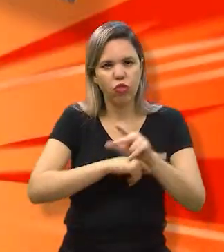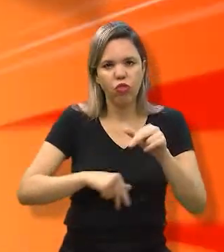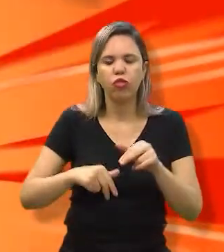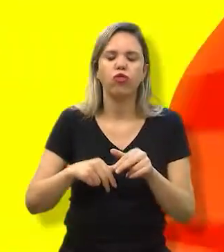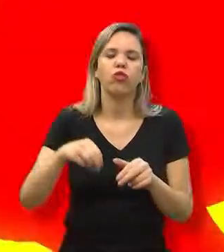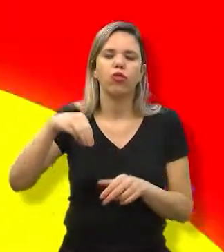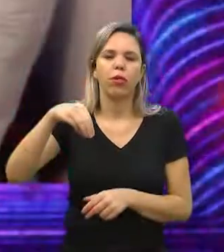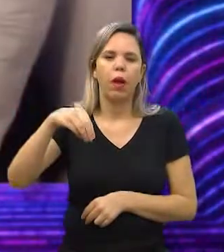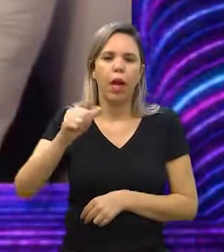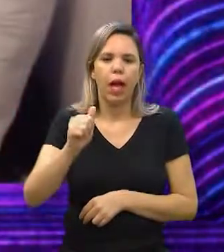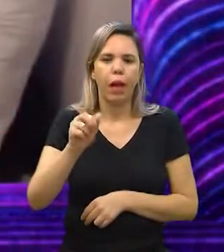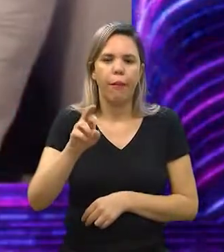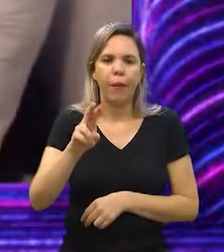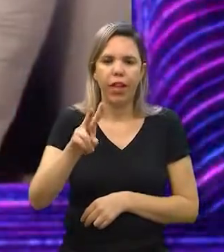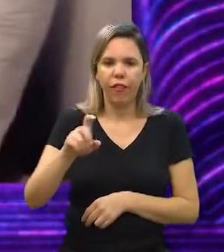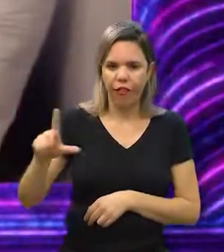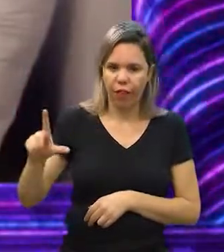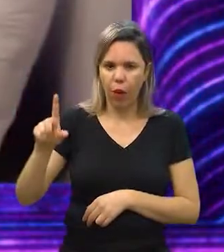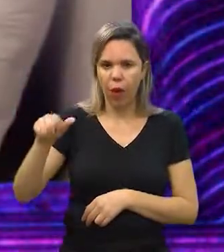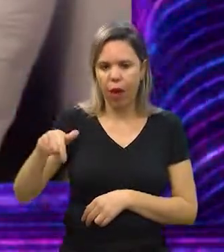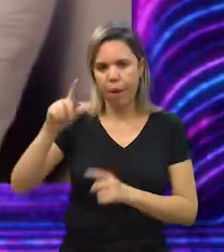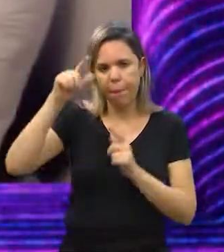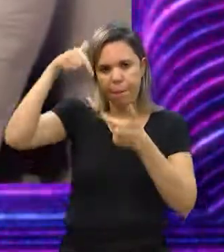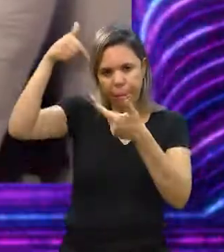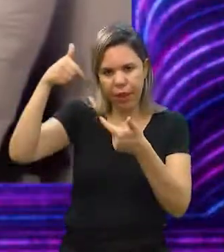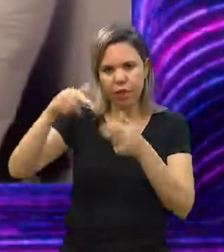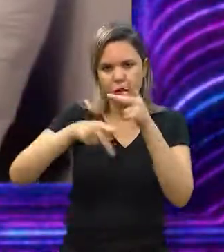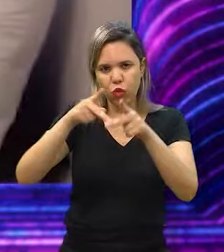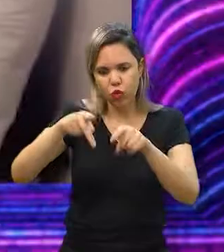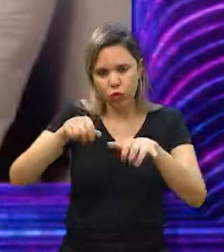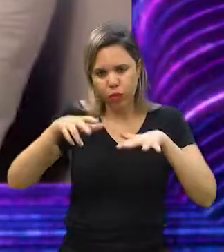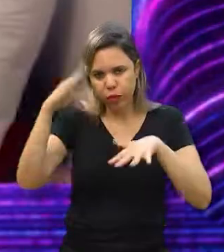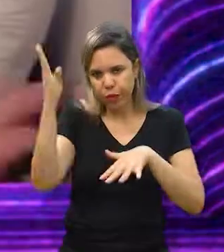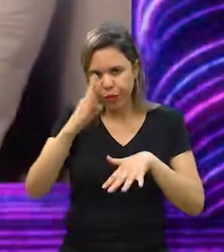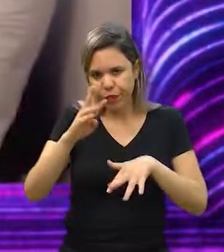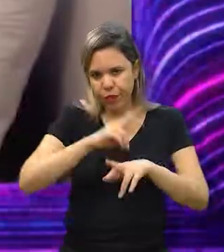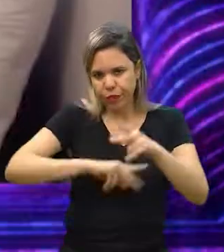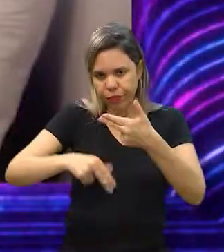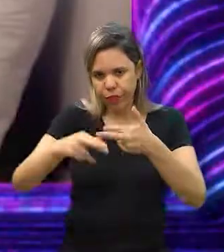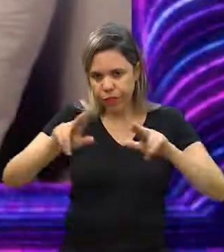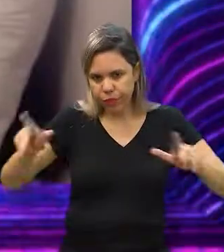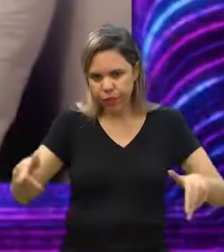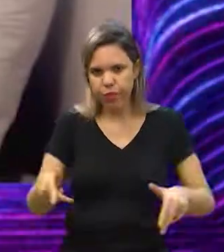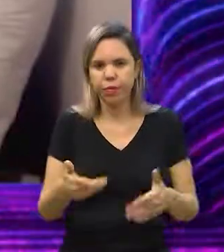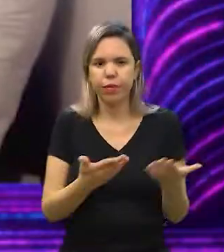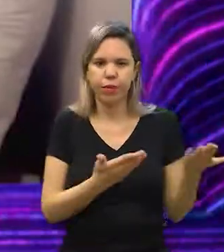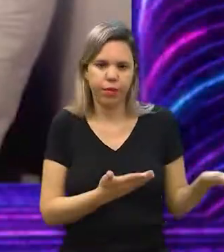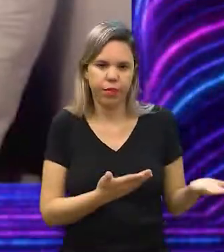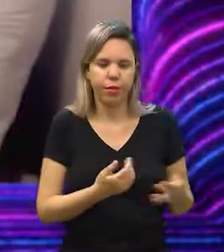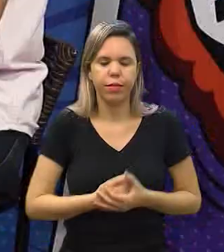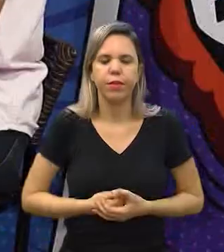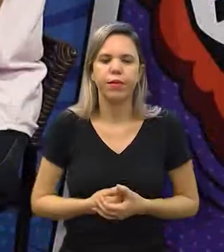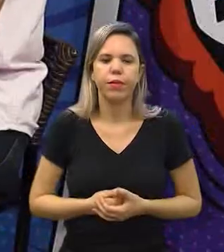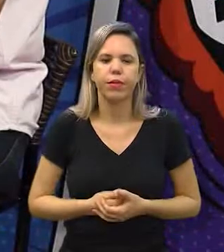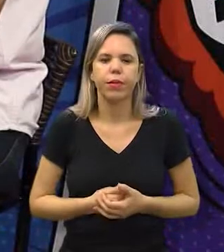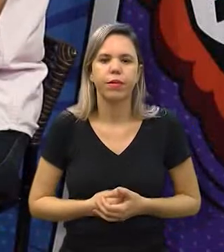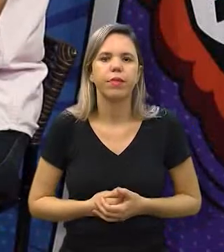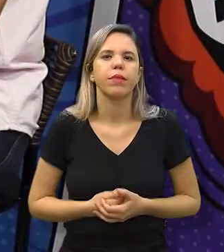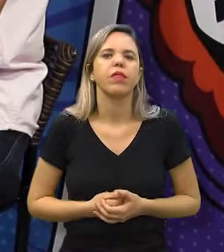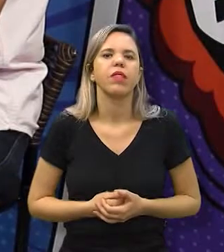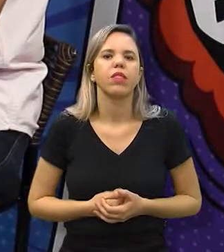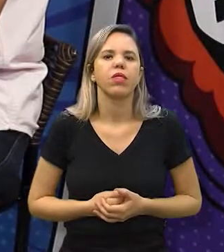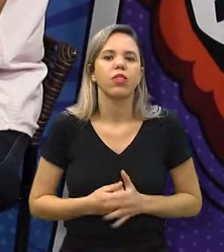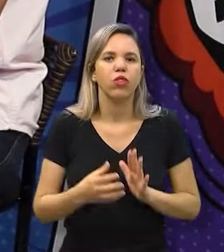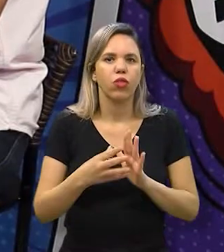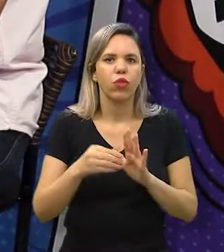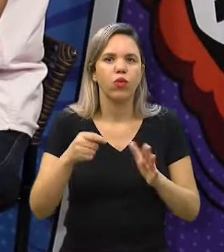aí da Marvel, né? E eu aproveitei essa brecha para trazer para o público brasileiro um multiverso diferente chamado Virkadás. Então